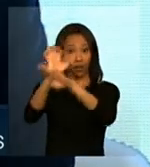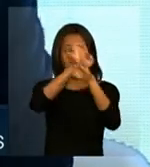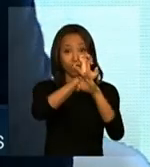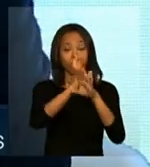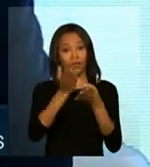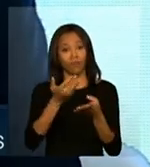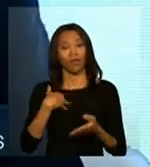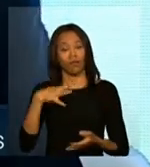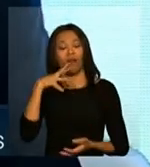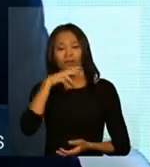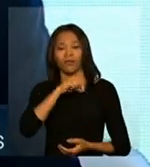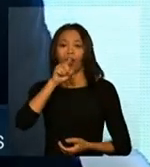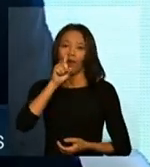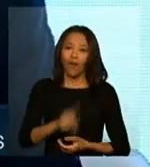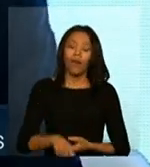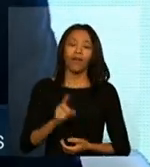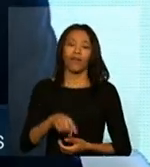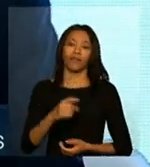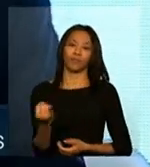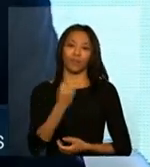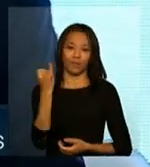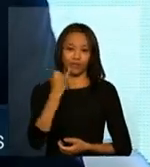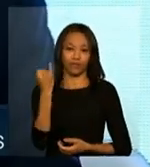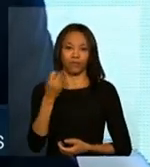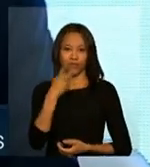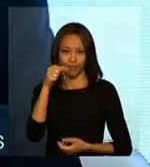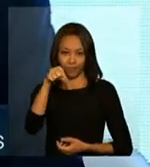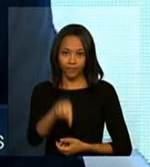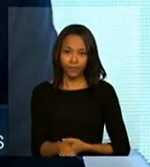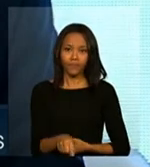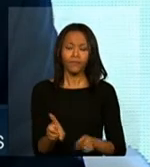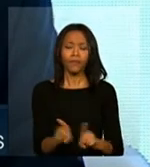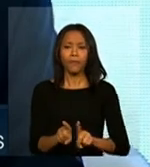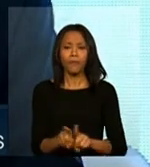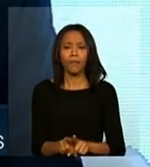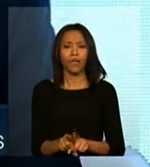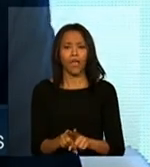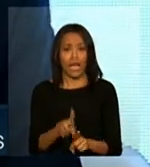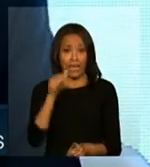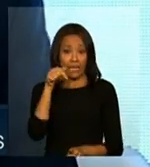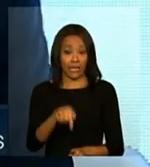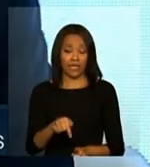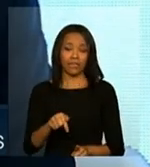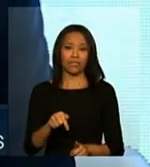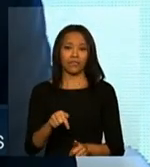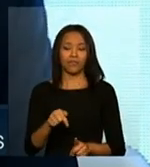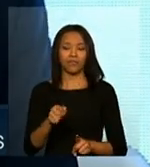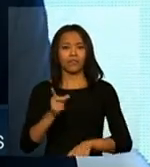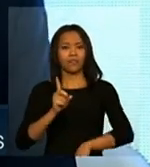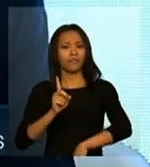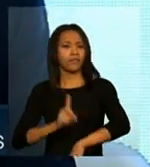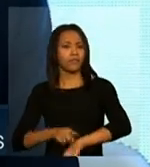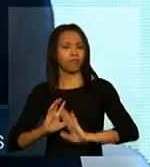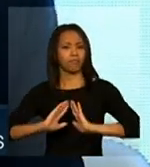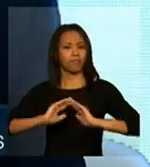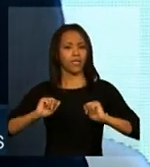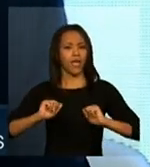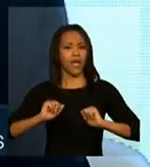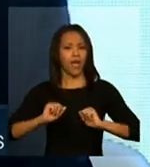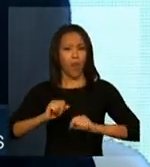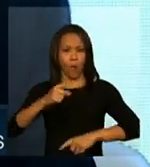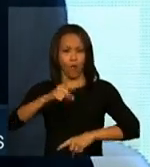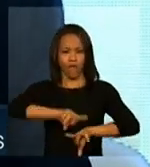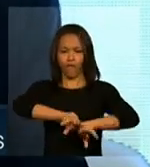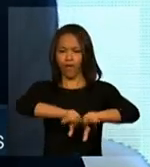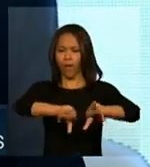acho que esta também é uma questão importante. Além disso, nesse período de tempo, um conjunto de políticas